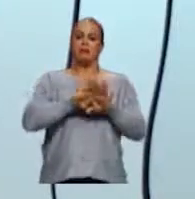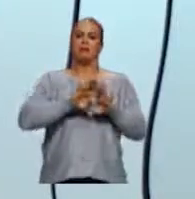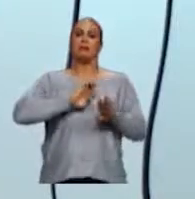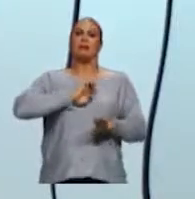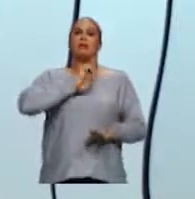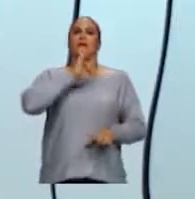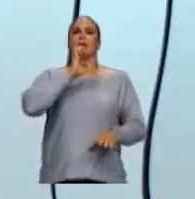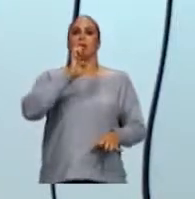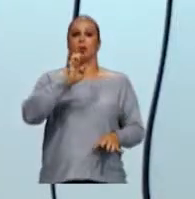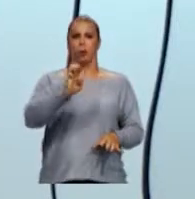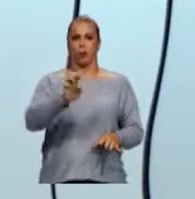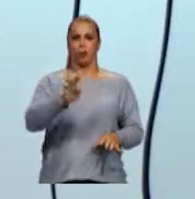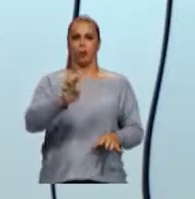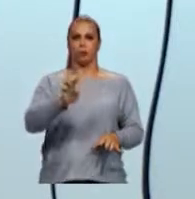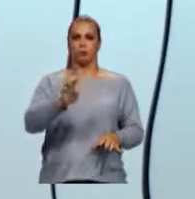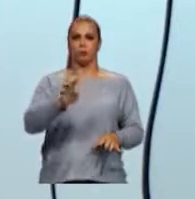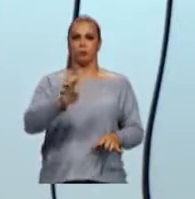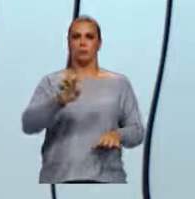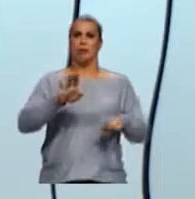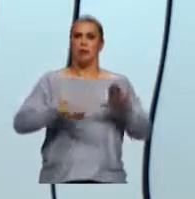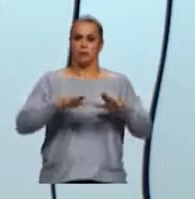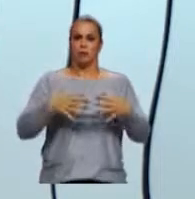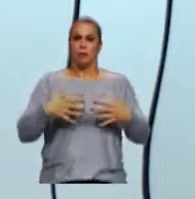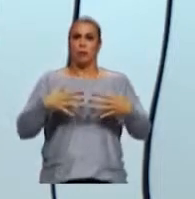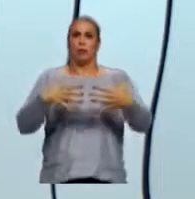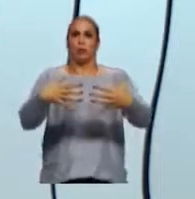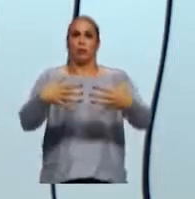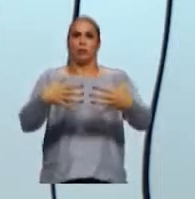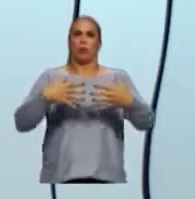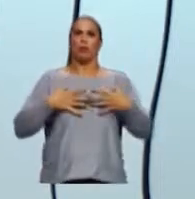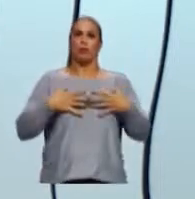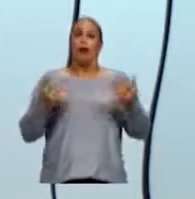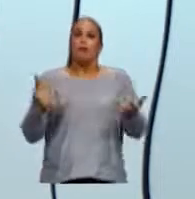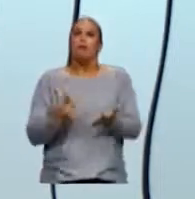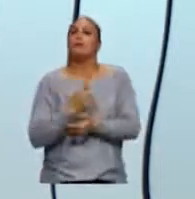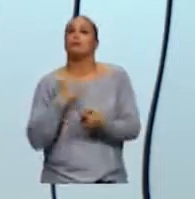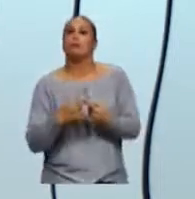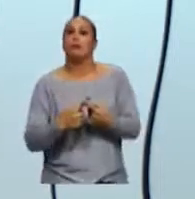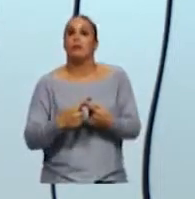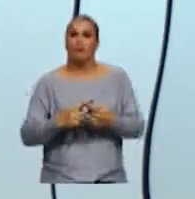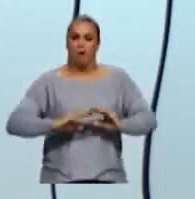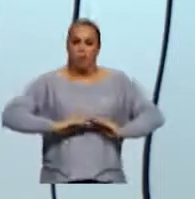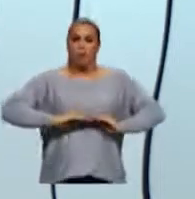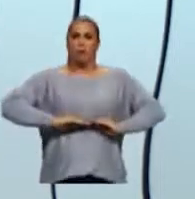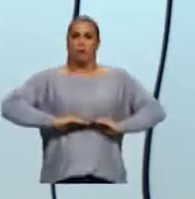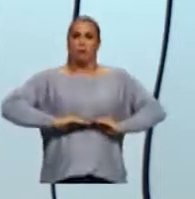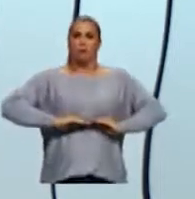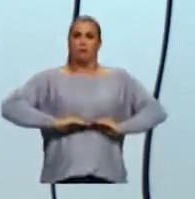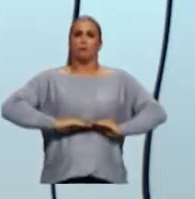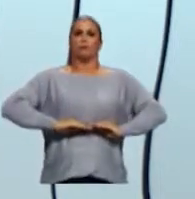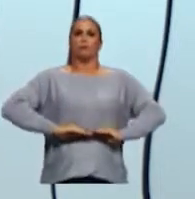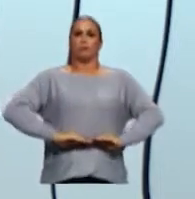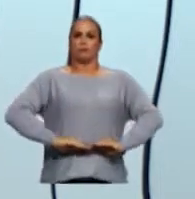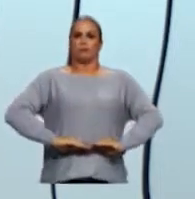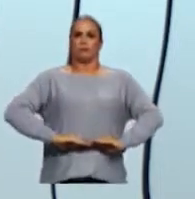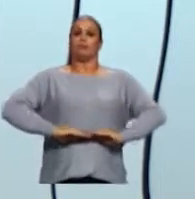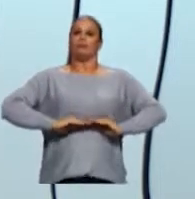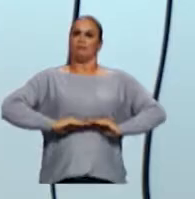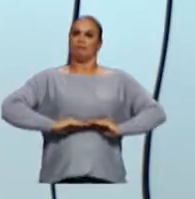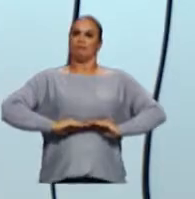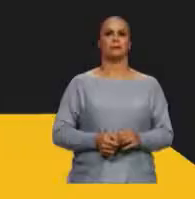está mais vazio. Então, esse movimento respiratório é graças ao músculo que a gente chama de